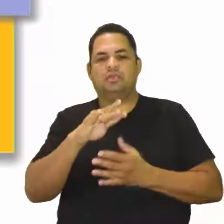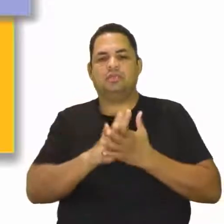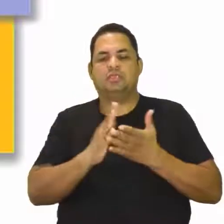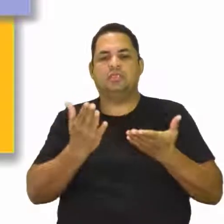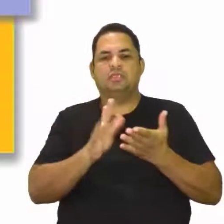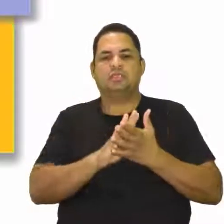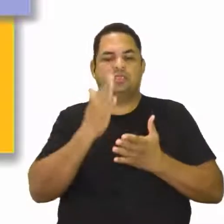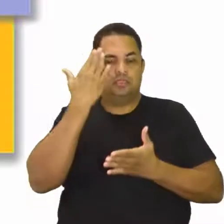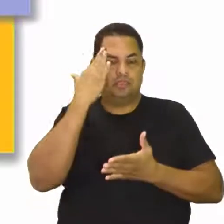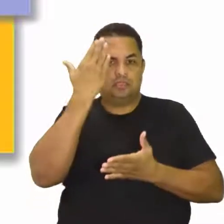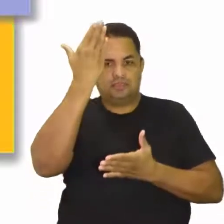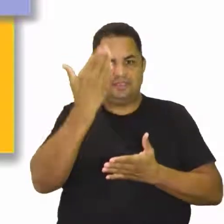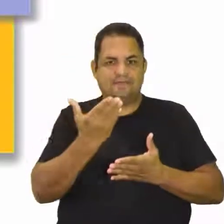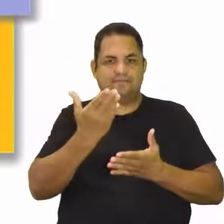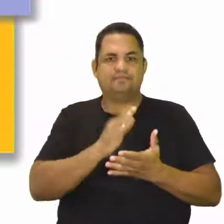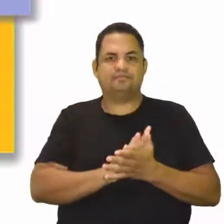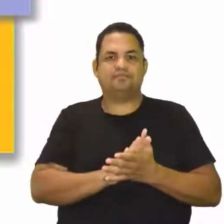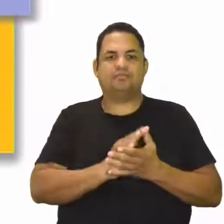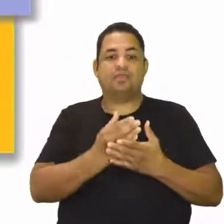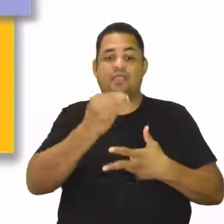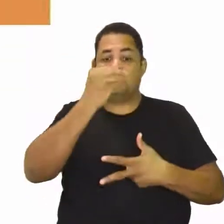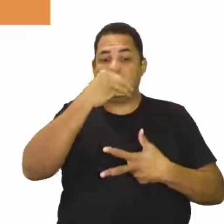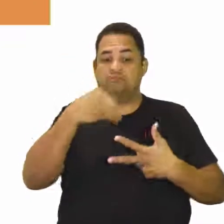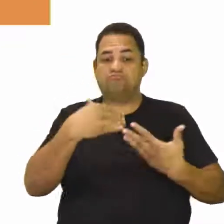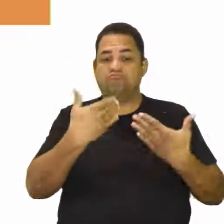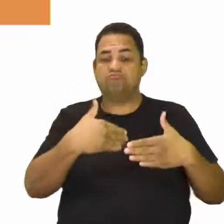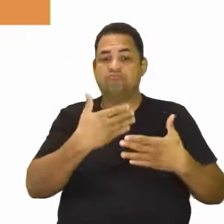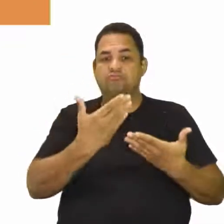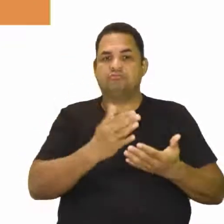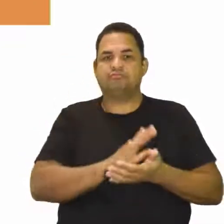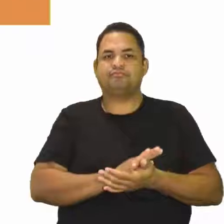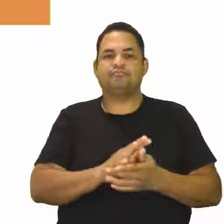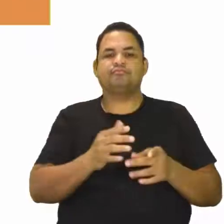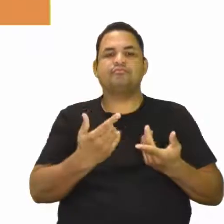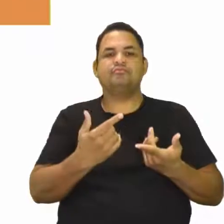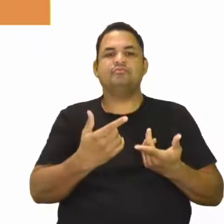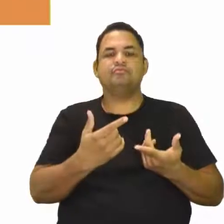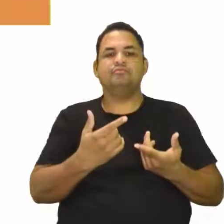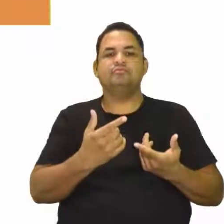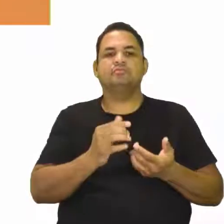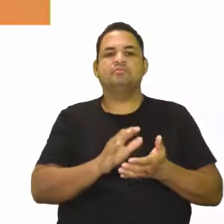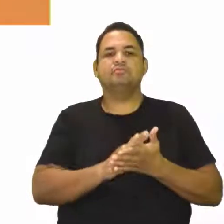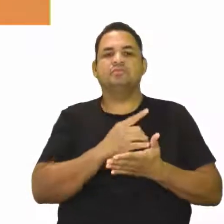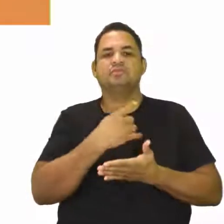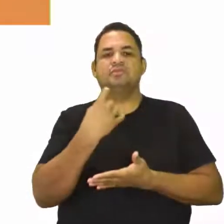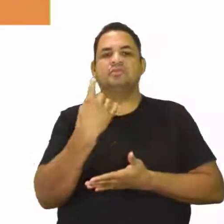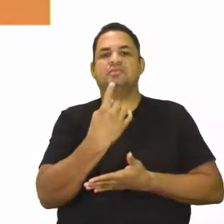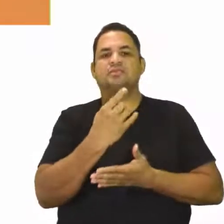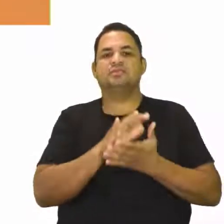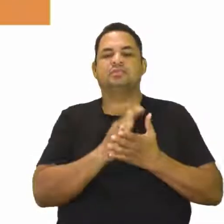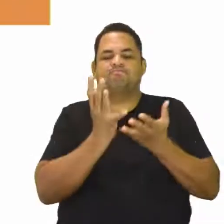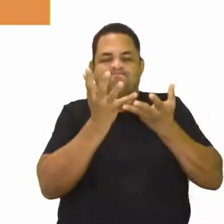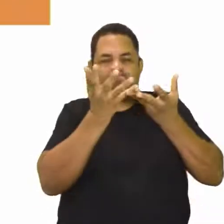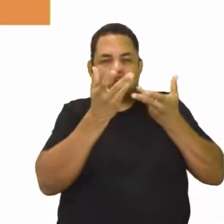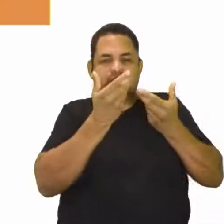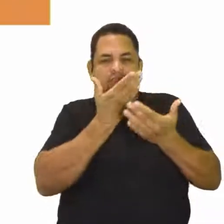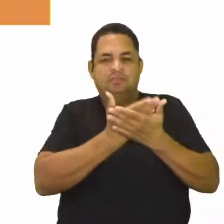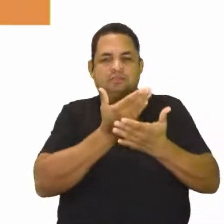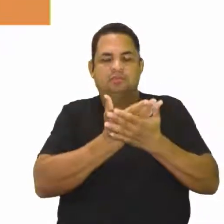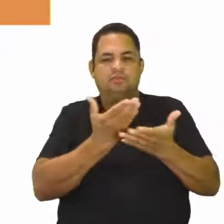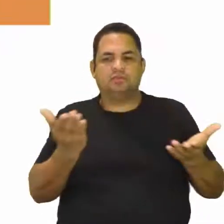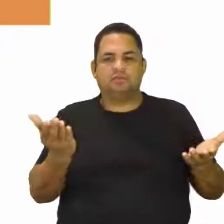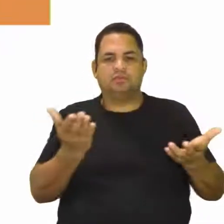isso. Questão para o Enem, hein? E como tem questão para o Enem, nós temos aí as habilidades da aula